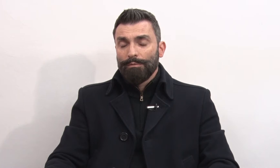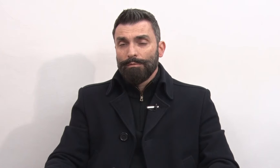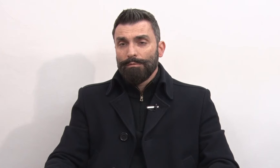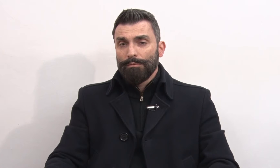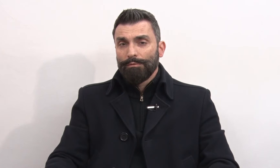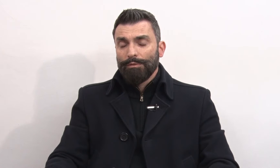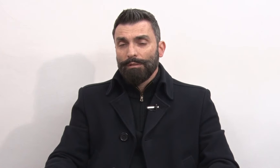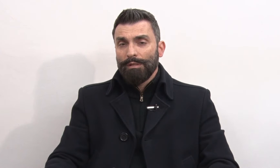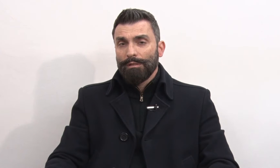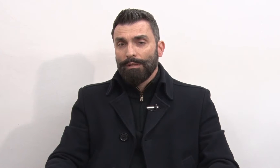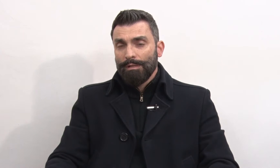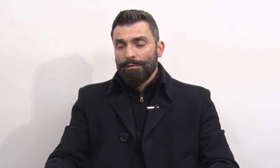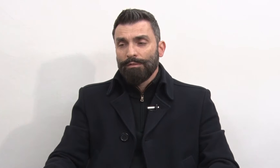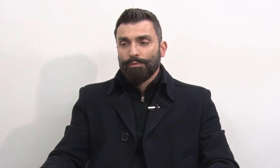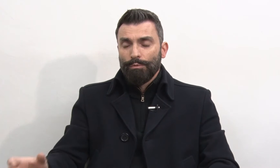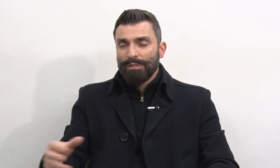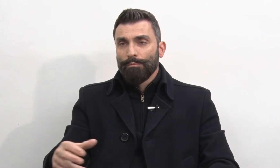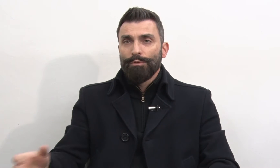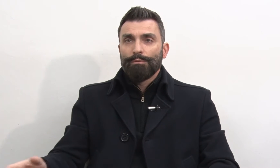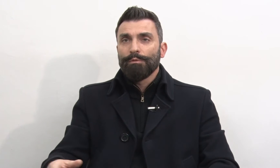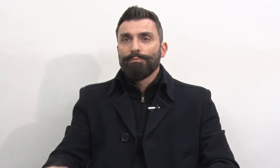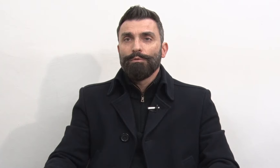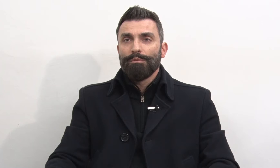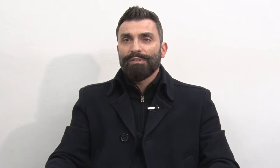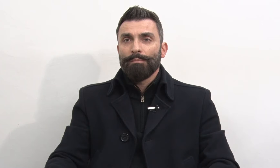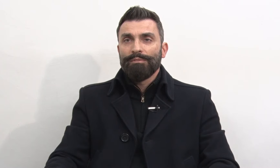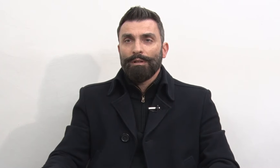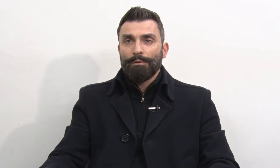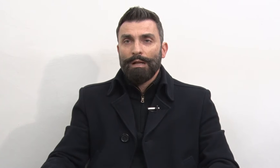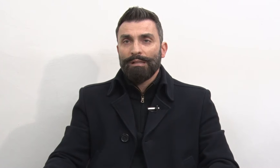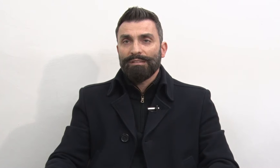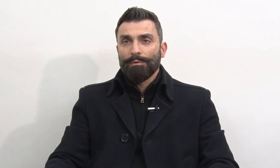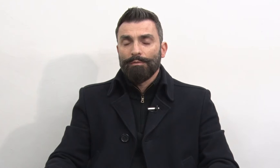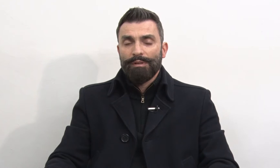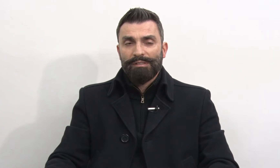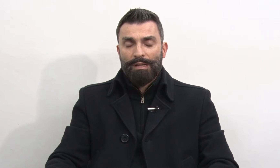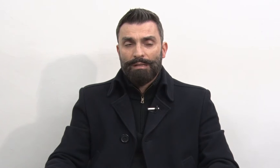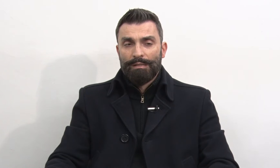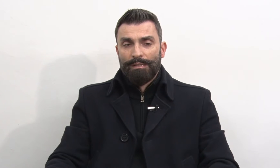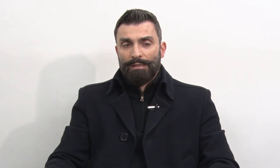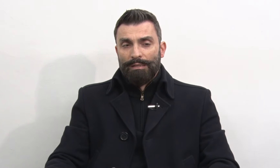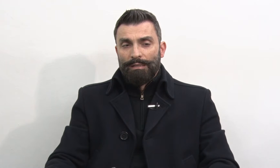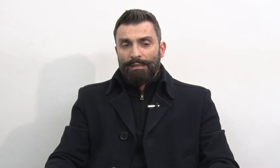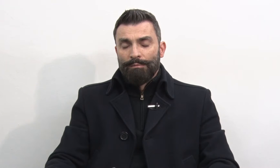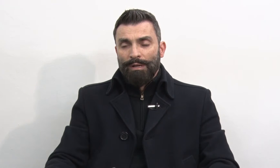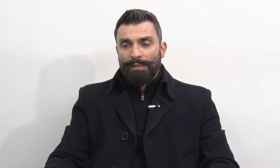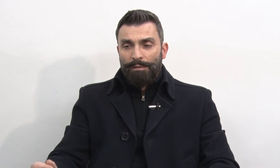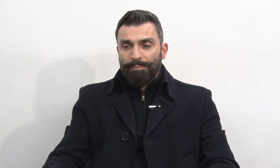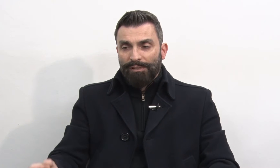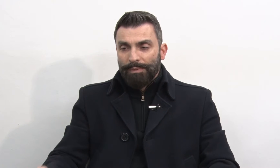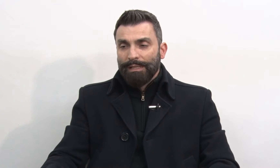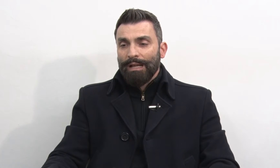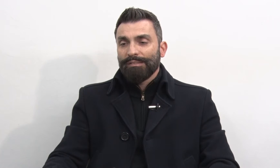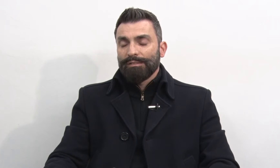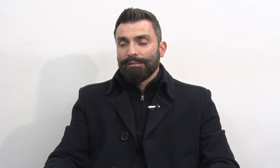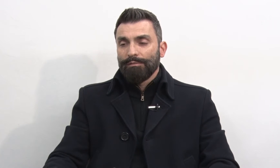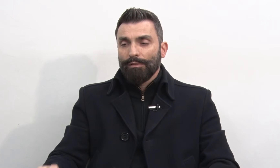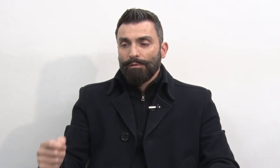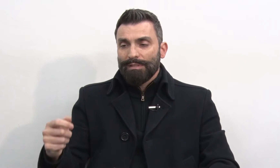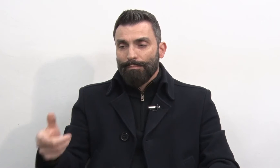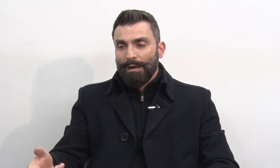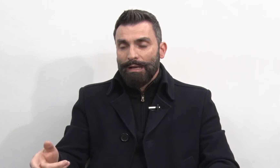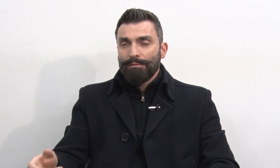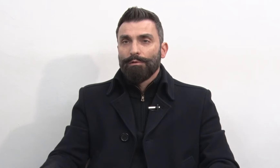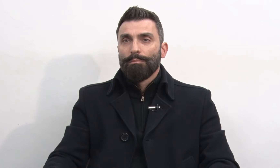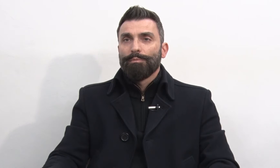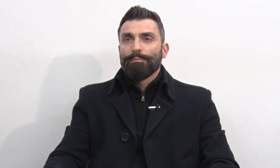mas sobretudo um sujeito que escuta muito todo mundo, sabe dialogar, sabe conversar, e uma grande perspicácia, não só